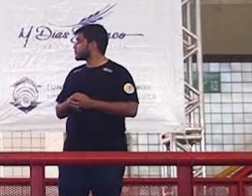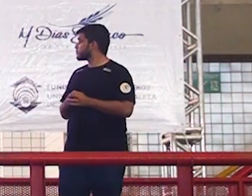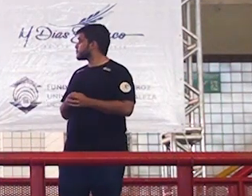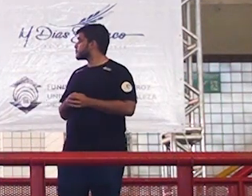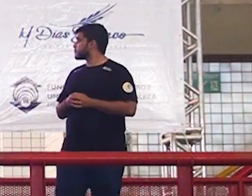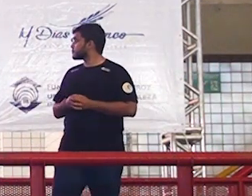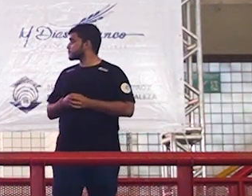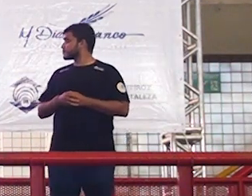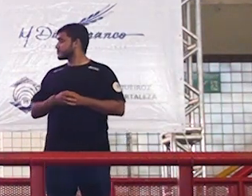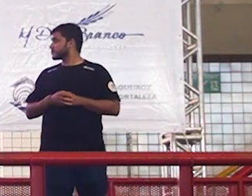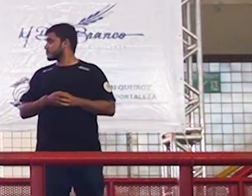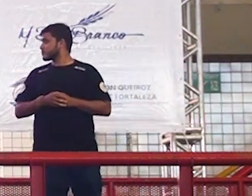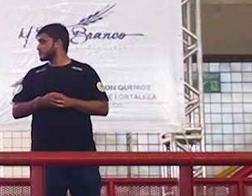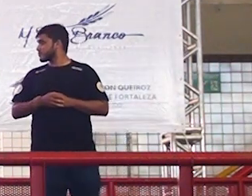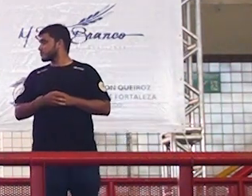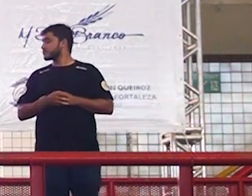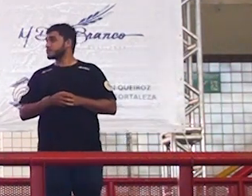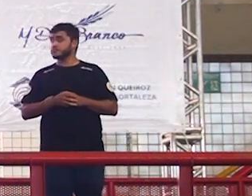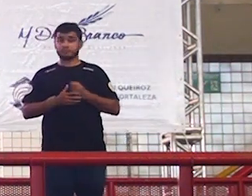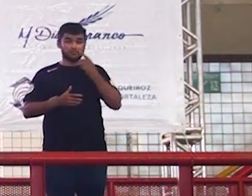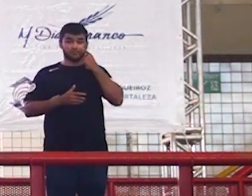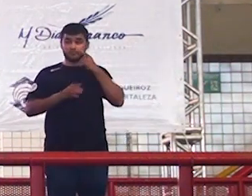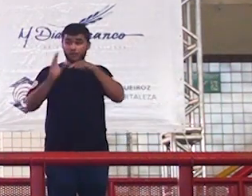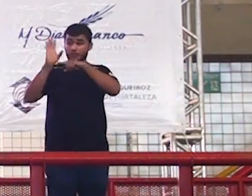Anotou, tirou foto? Continua?